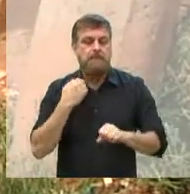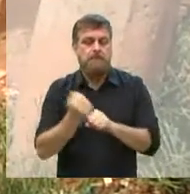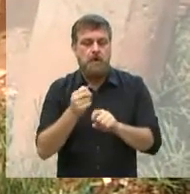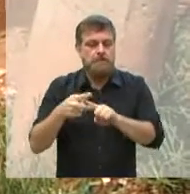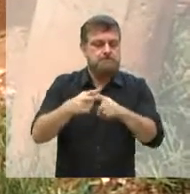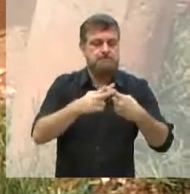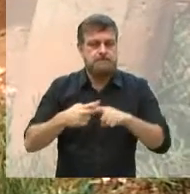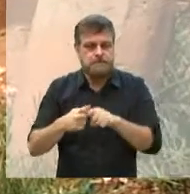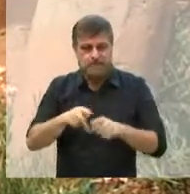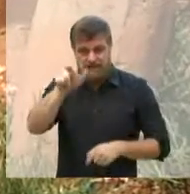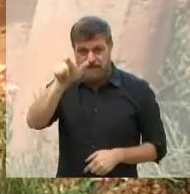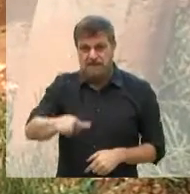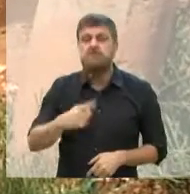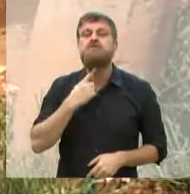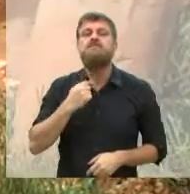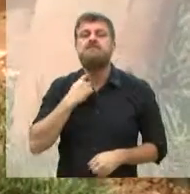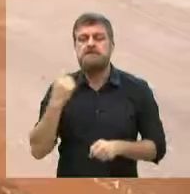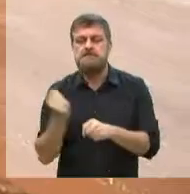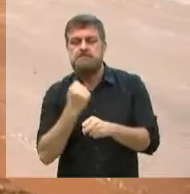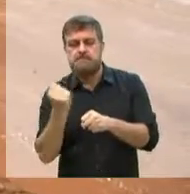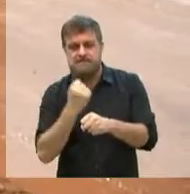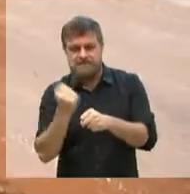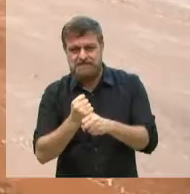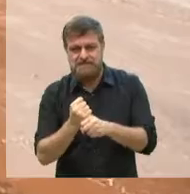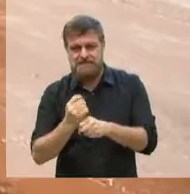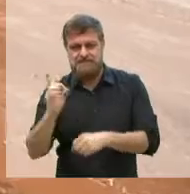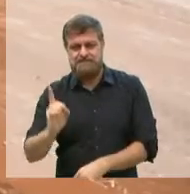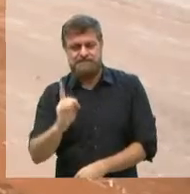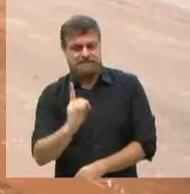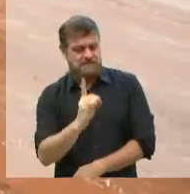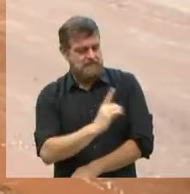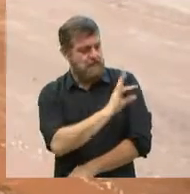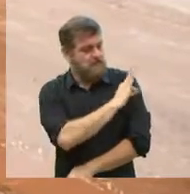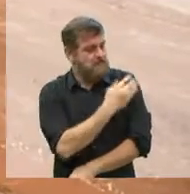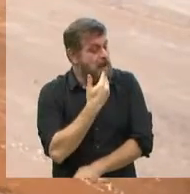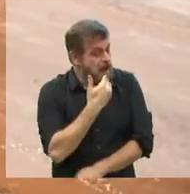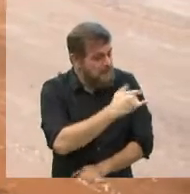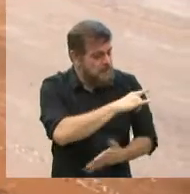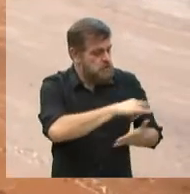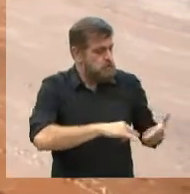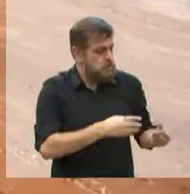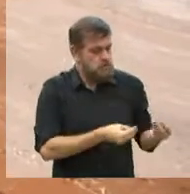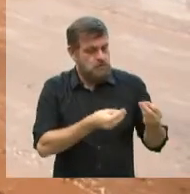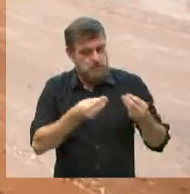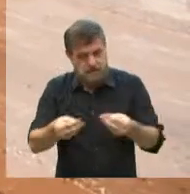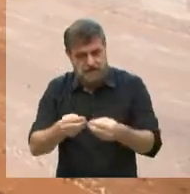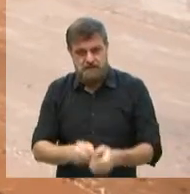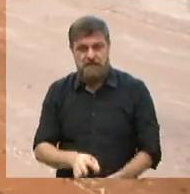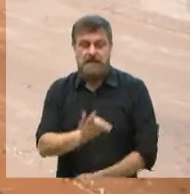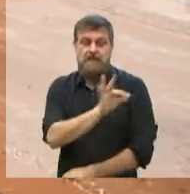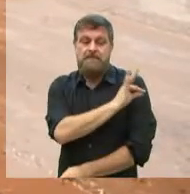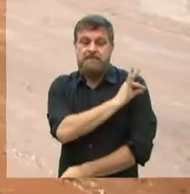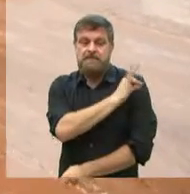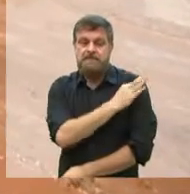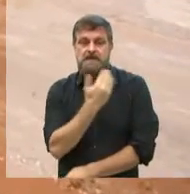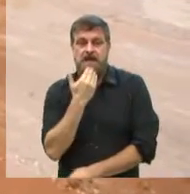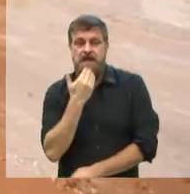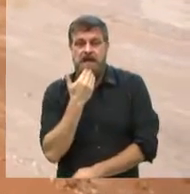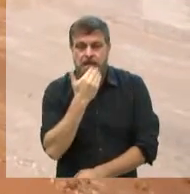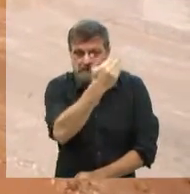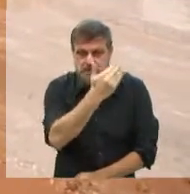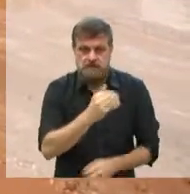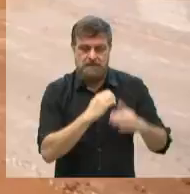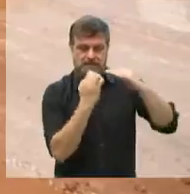a pessoa quisesse reformar, ela tinha que pedir autorização para a prefeitura e a prefeitura tinha que pedir autorização para o